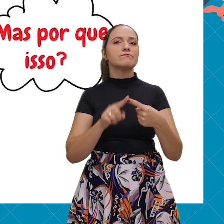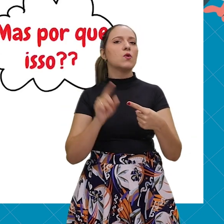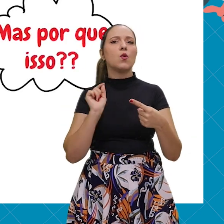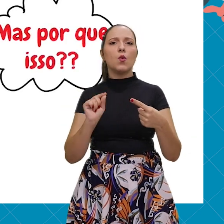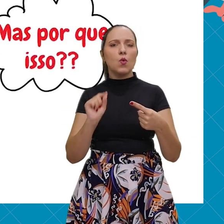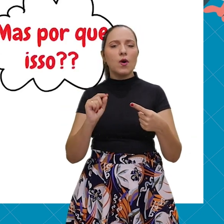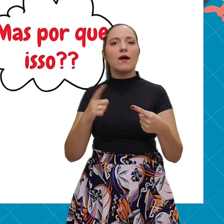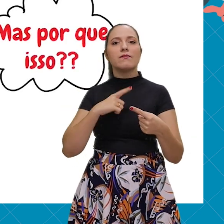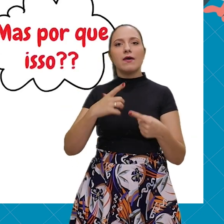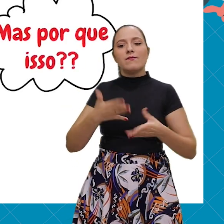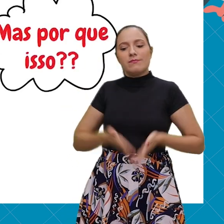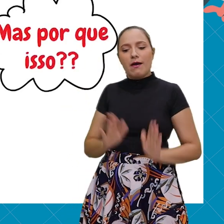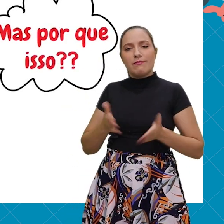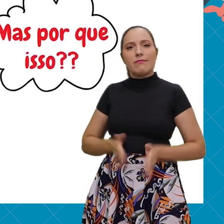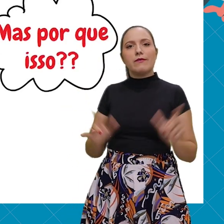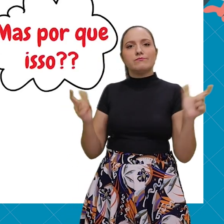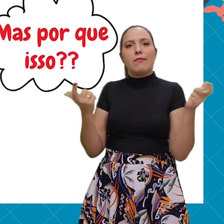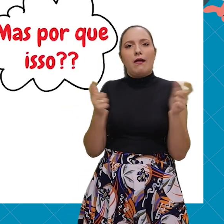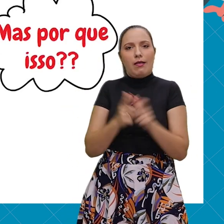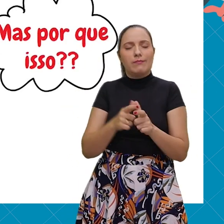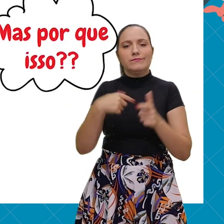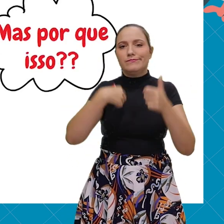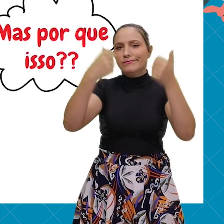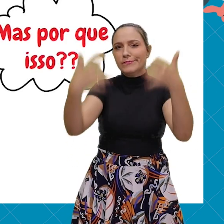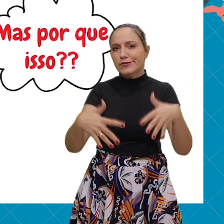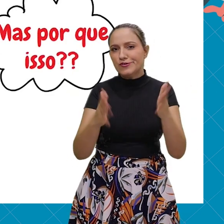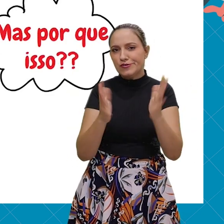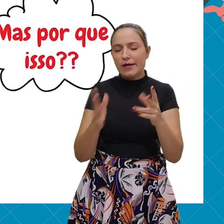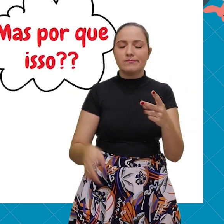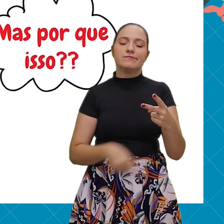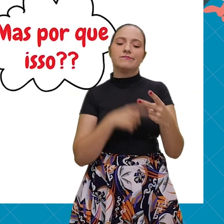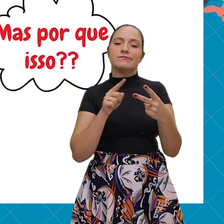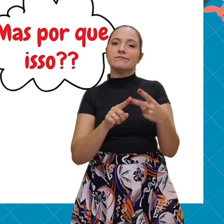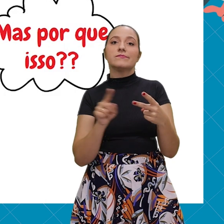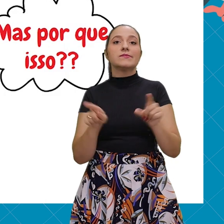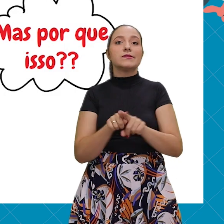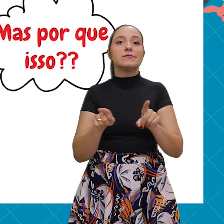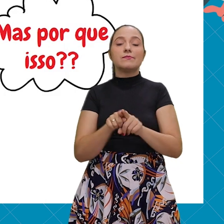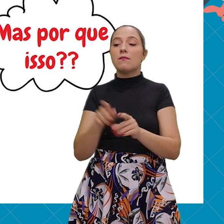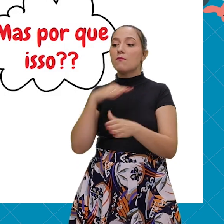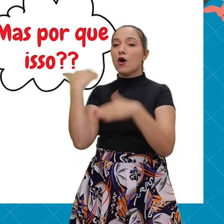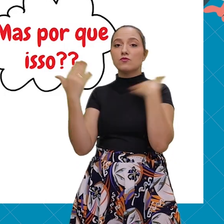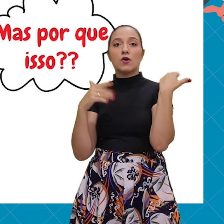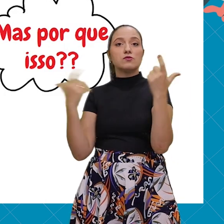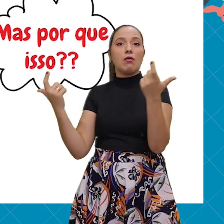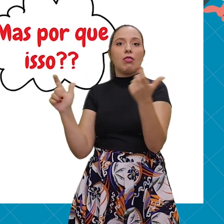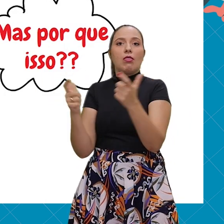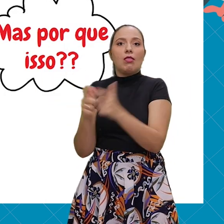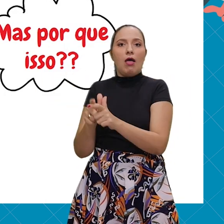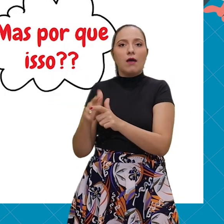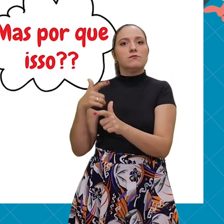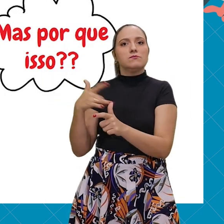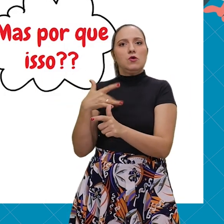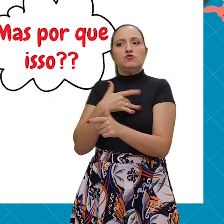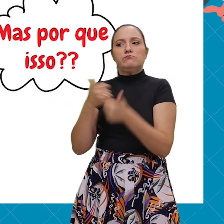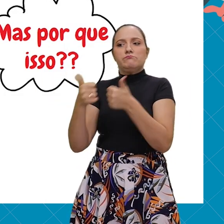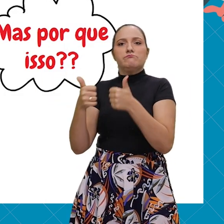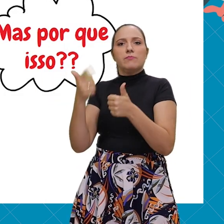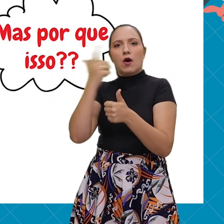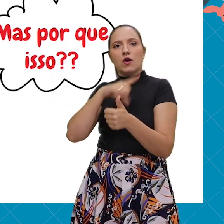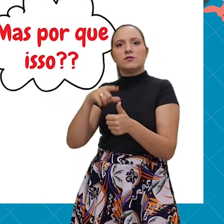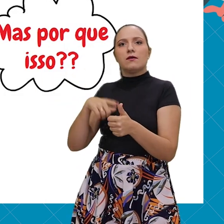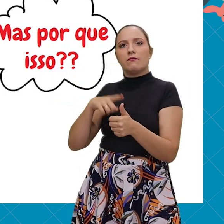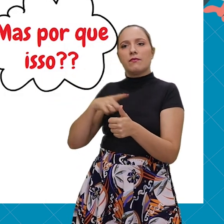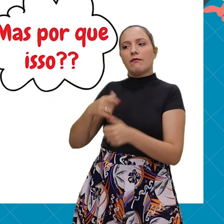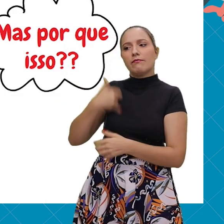principais: a diminuição das taxas de natalidade, como nós já conversamos, e, igualmente, a diminuição das taxas de mortalidade,